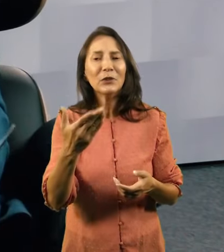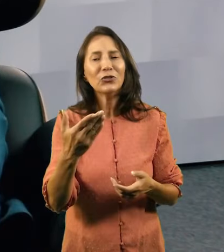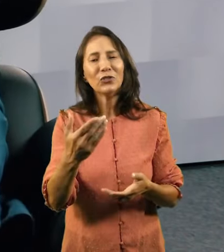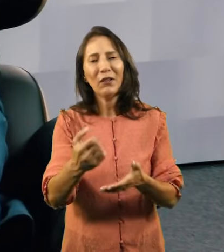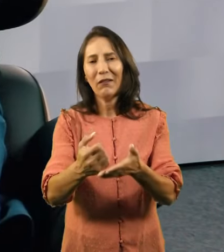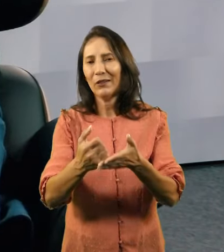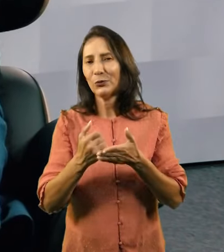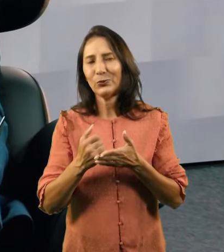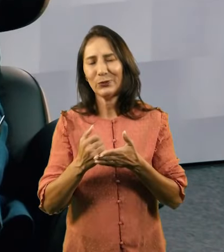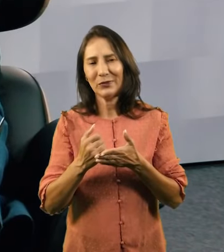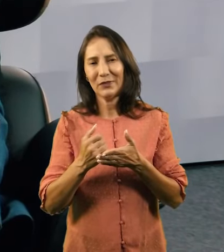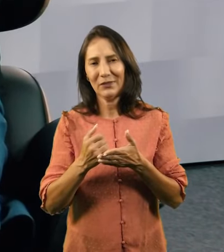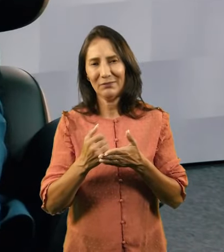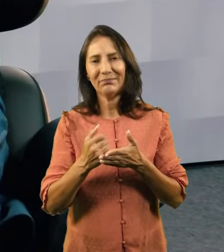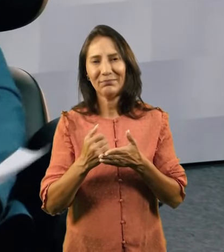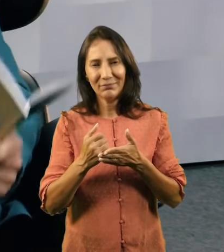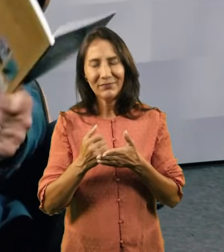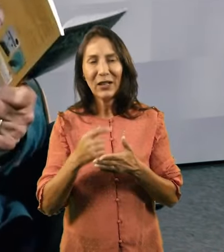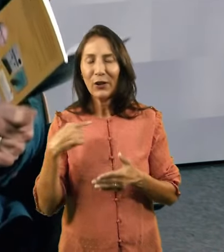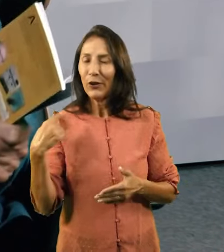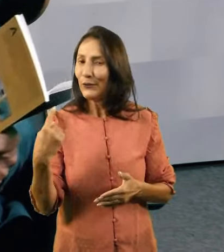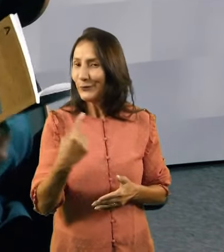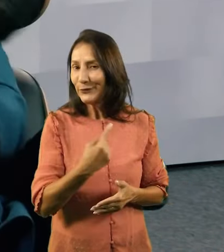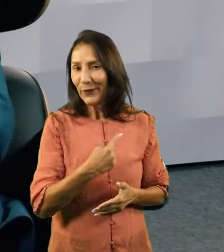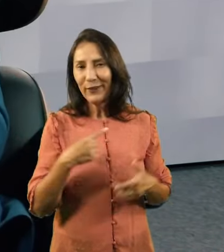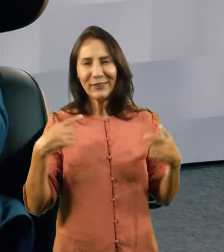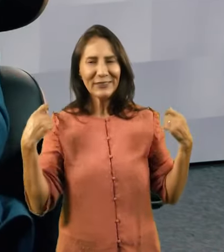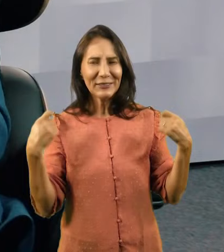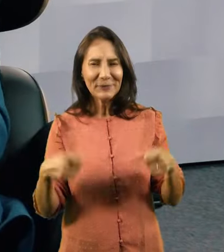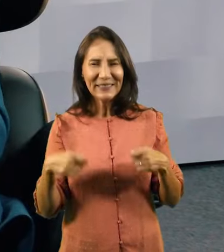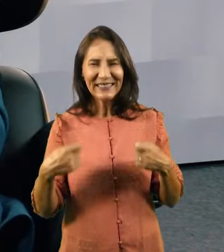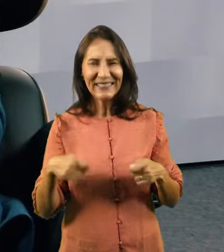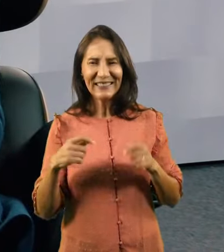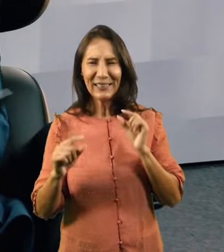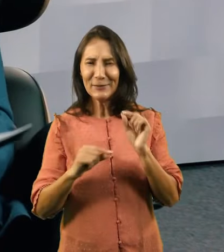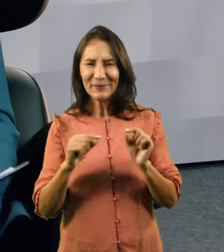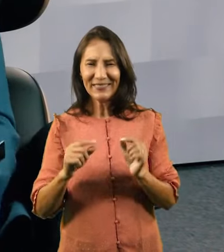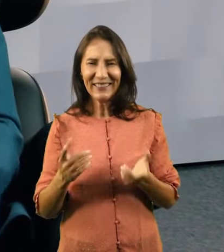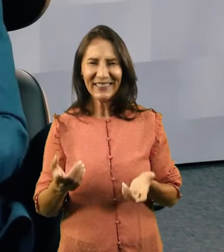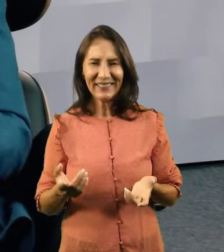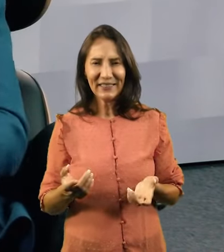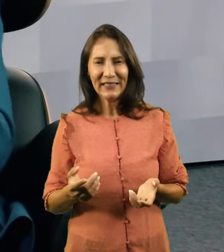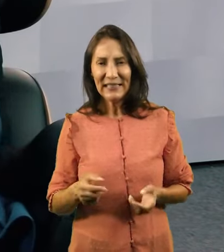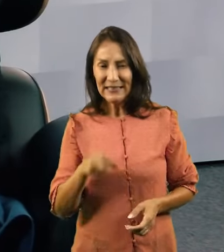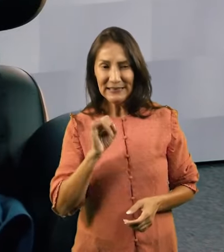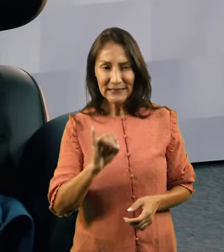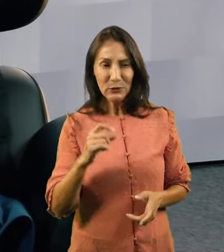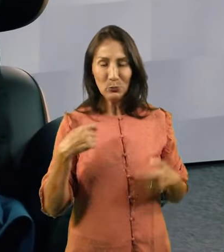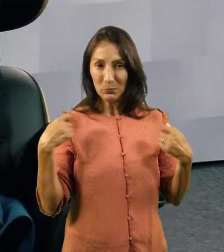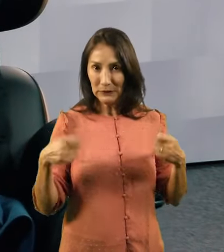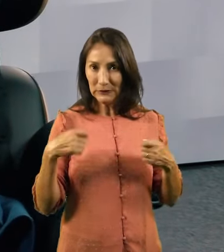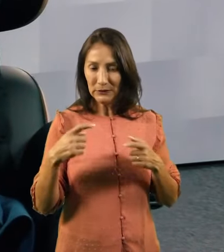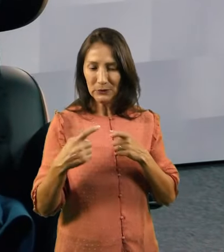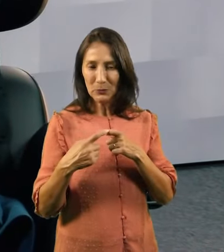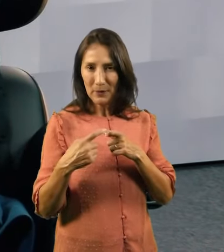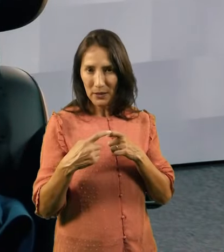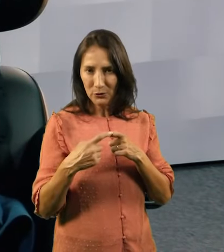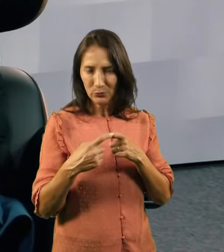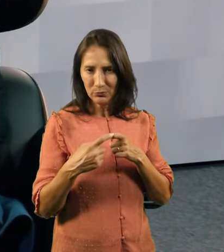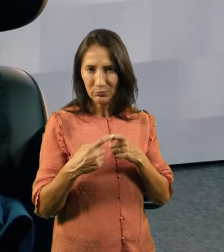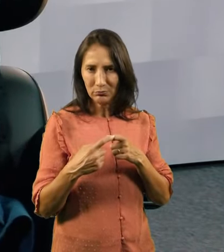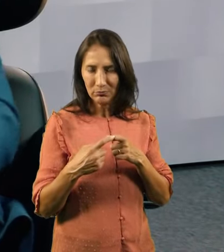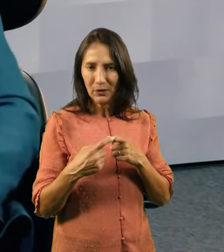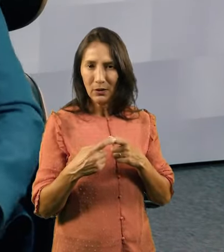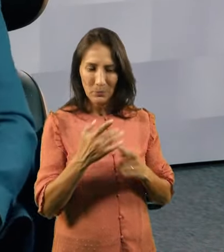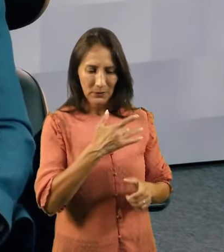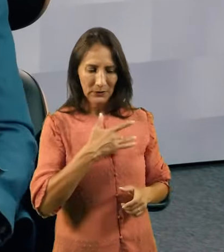a capa. Temos que deixar claro que se eu preciso de um médico para manter